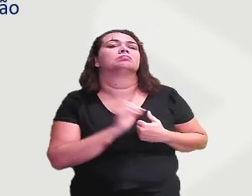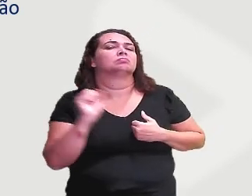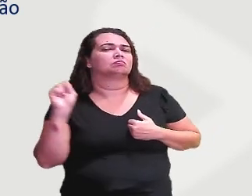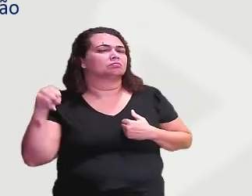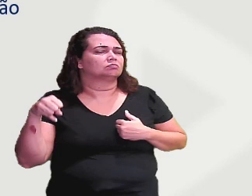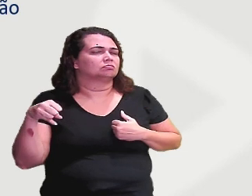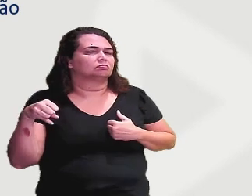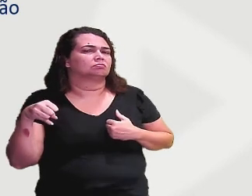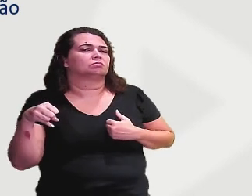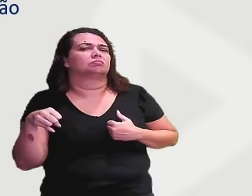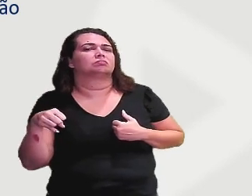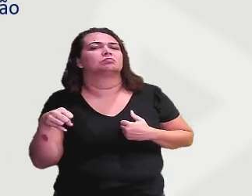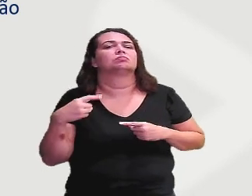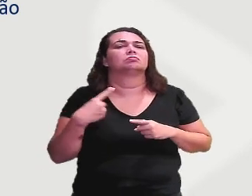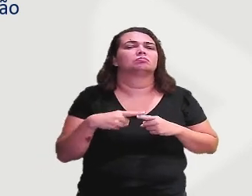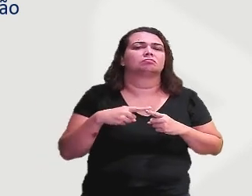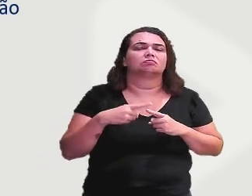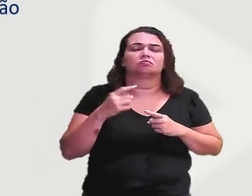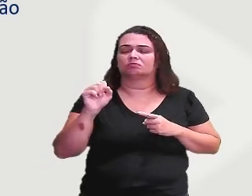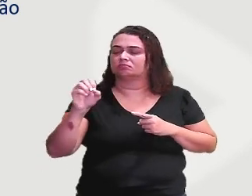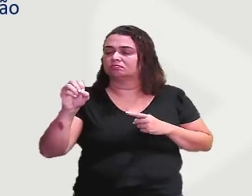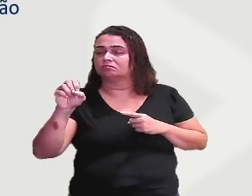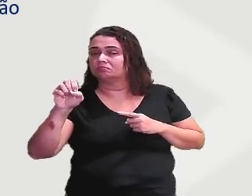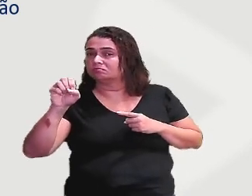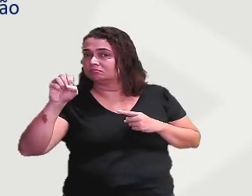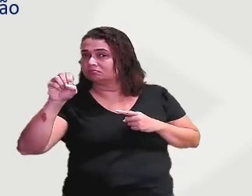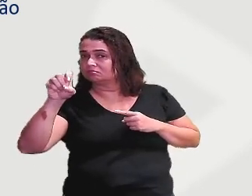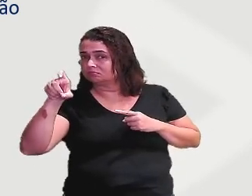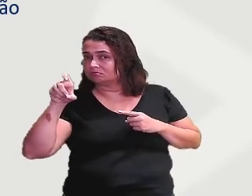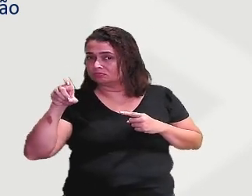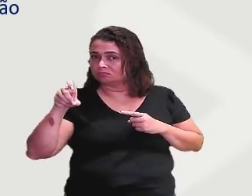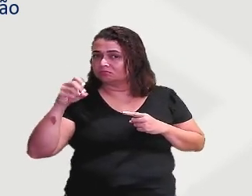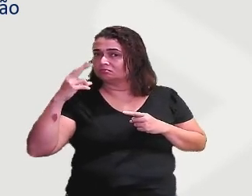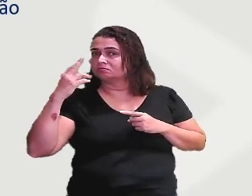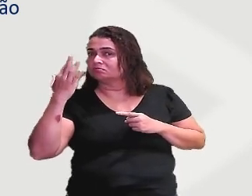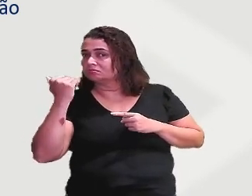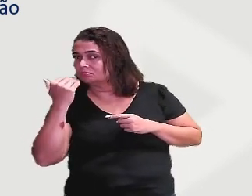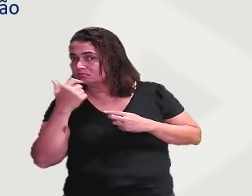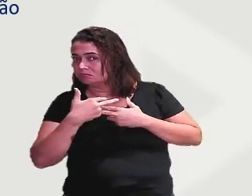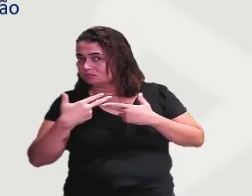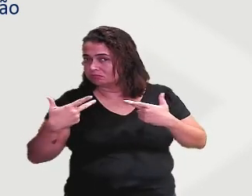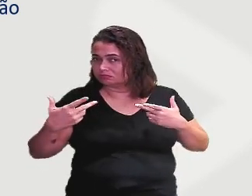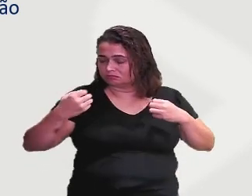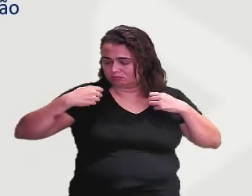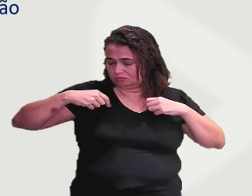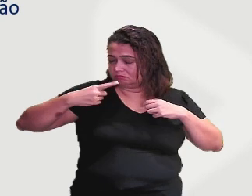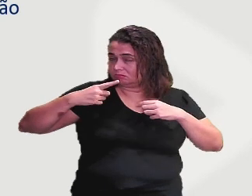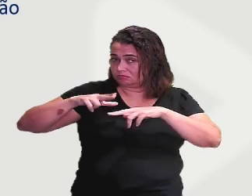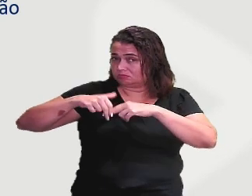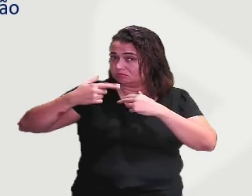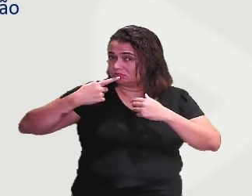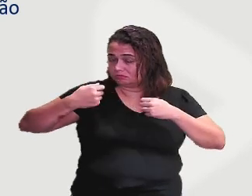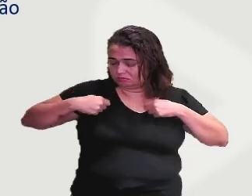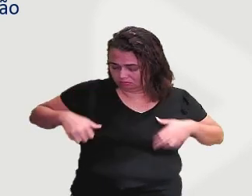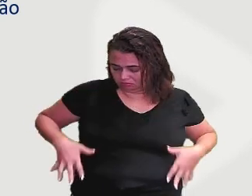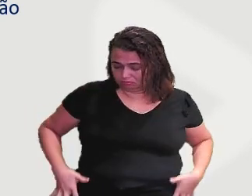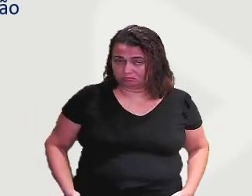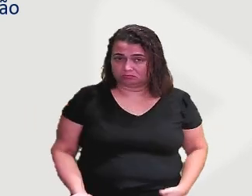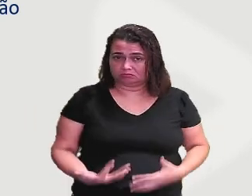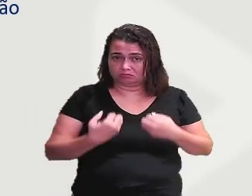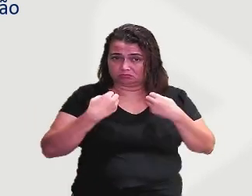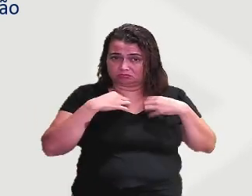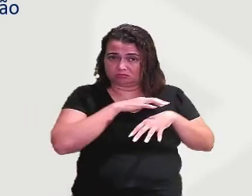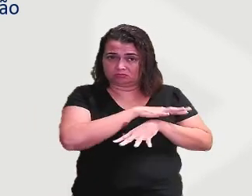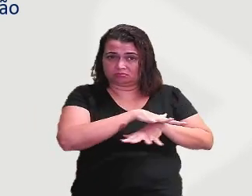Sim, porque eles levam oxigênio e nutrientes através do sangue para os órgãos.